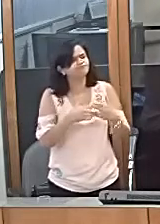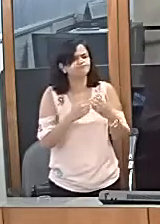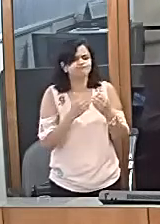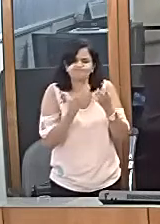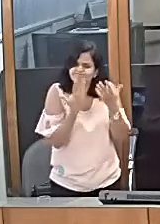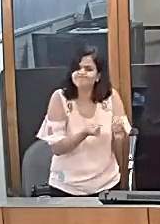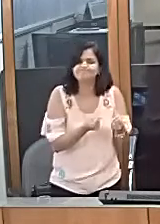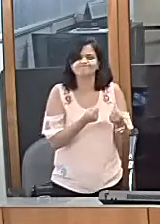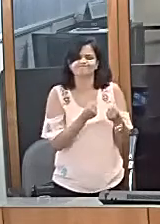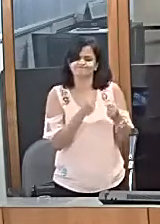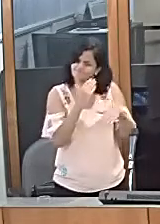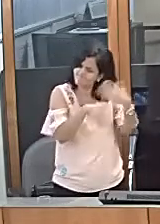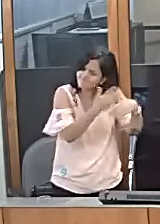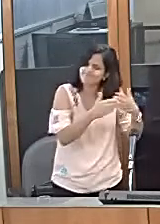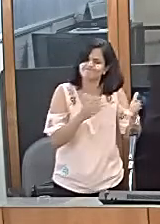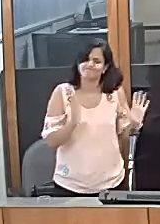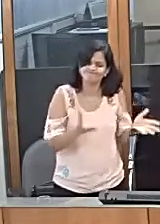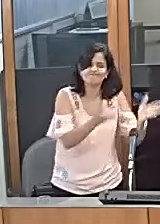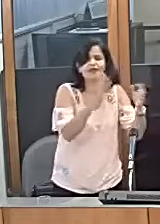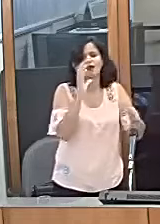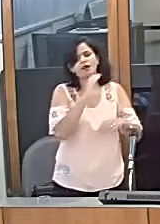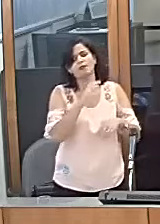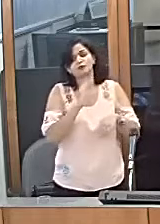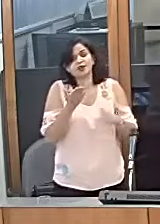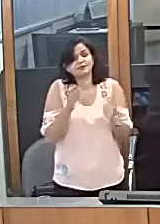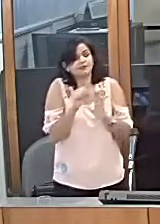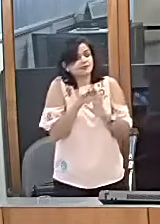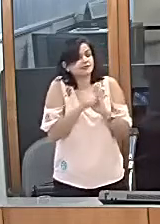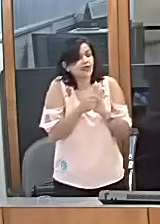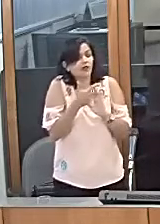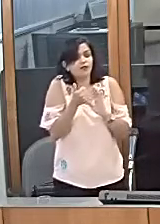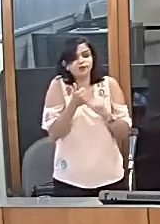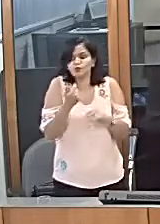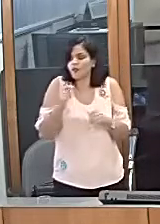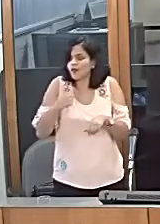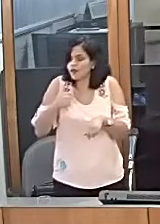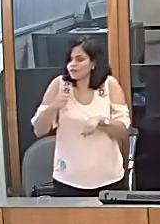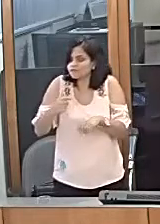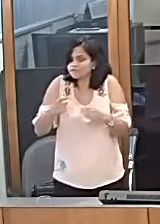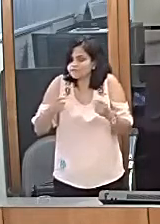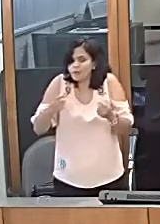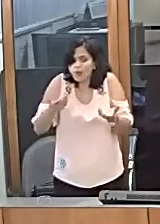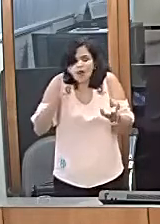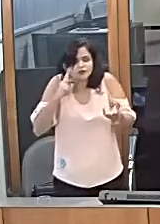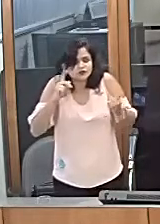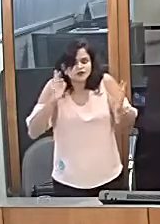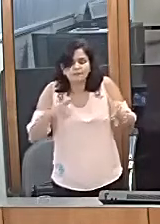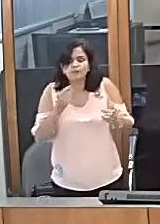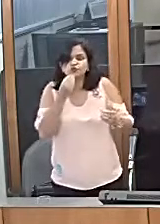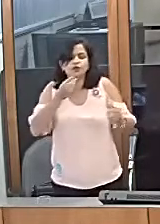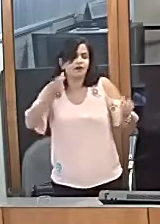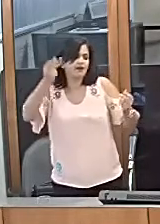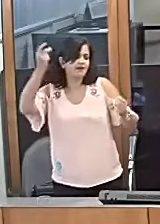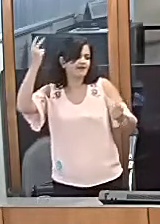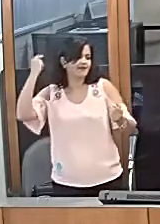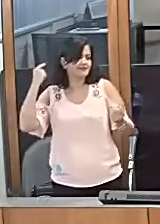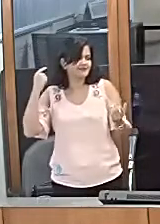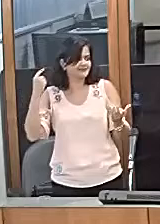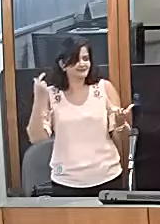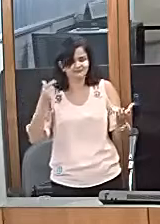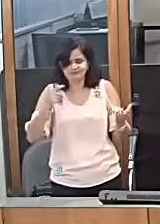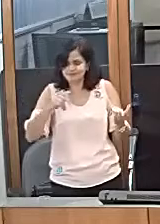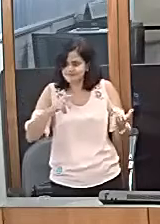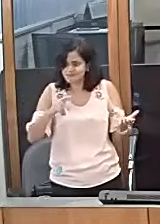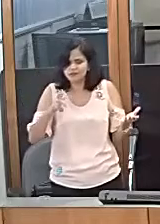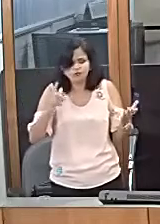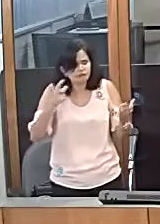nós pedimos a escola bilíngue. Pedimos que vocês, senhores deputados, reflitam sobre essa questão. Nós já estamos no século XXI.